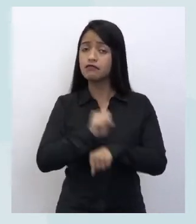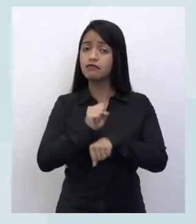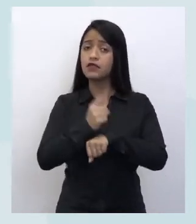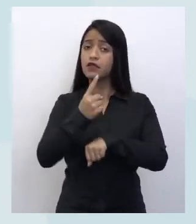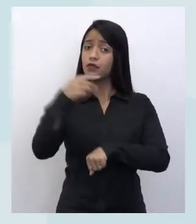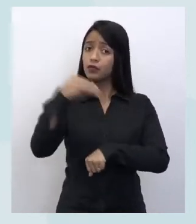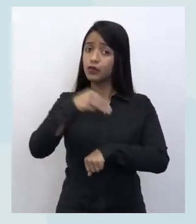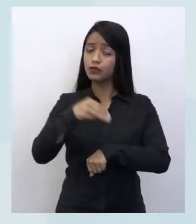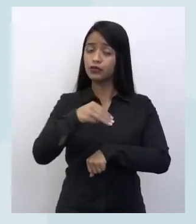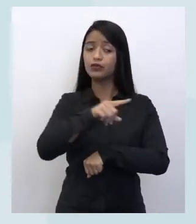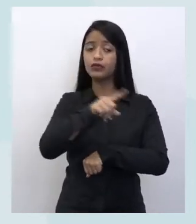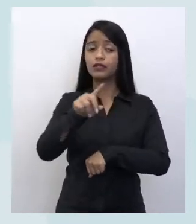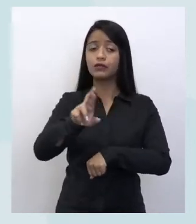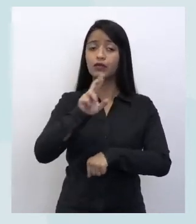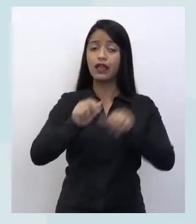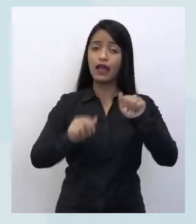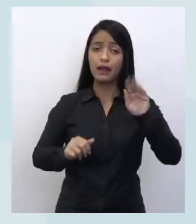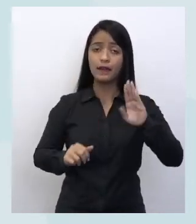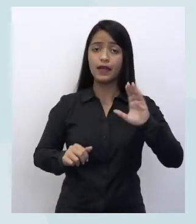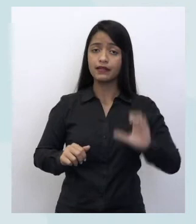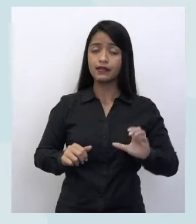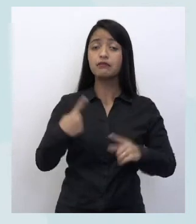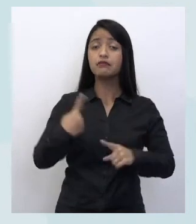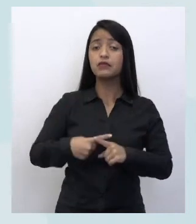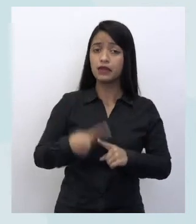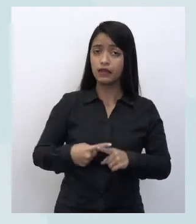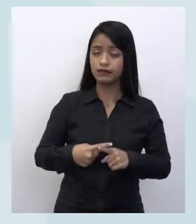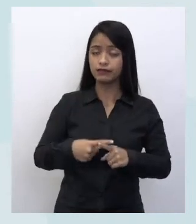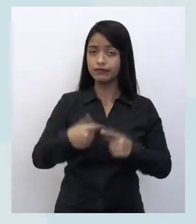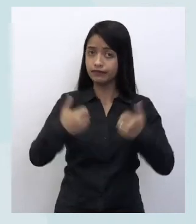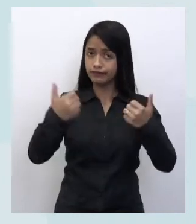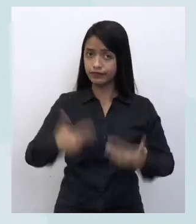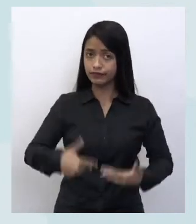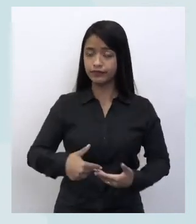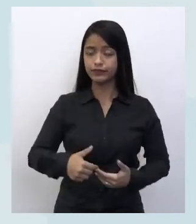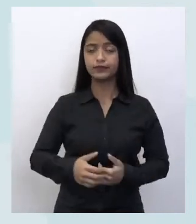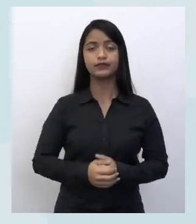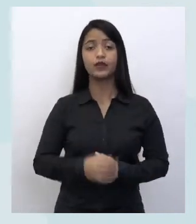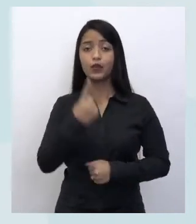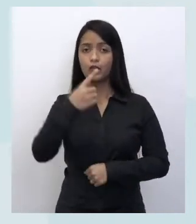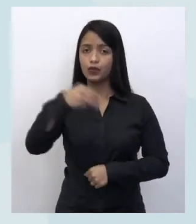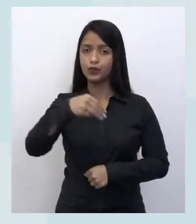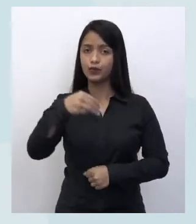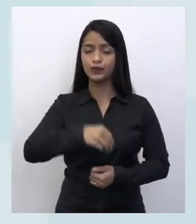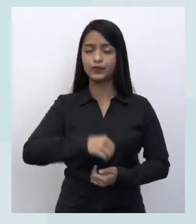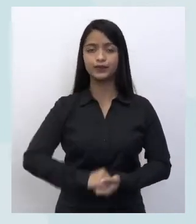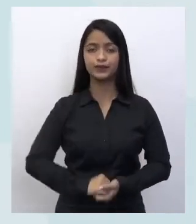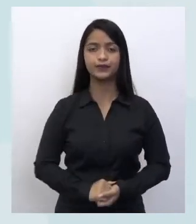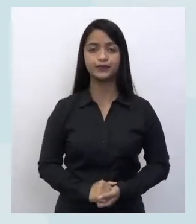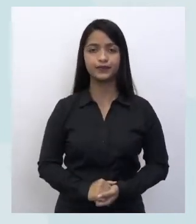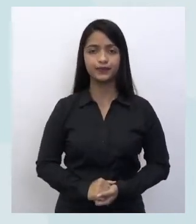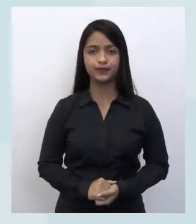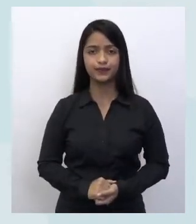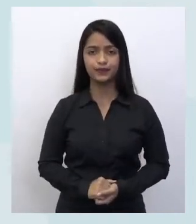porque só vai colocar para mim A, B ou C e vai tentar justificar por que que é esse tipo de narrador. Um minuto.